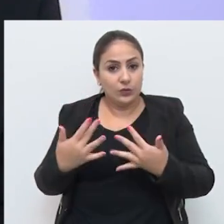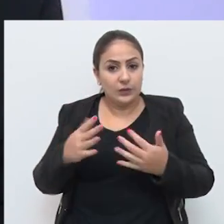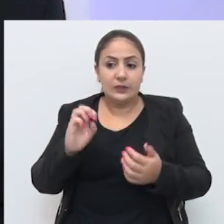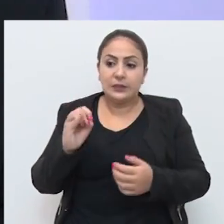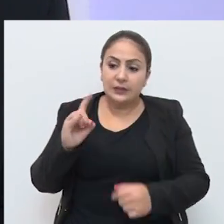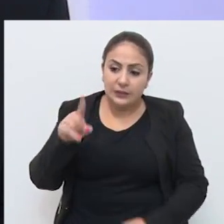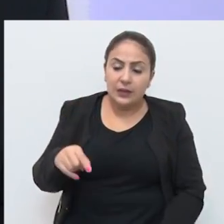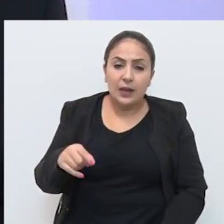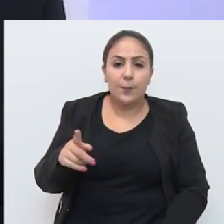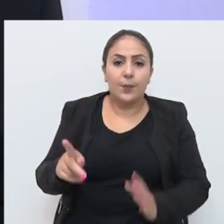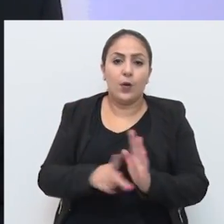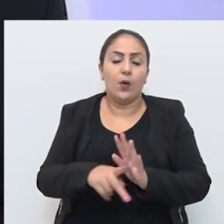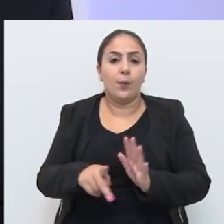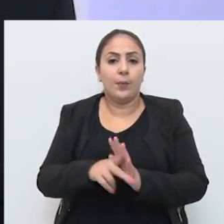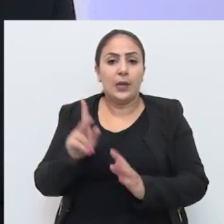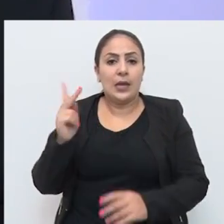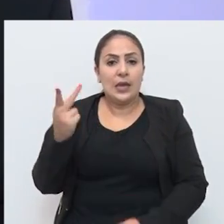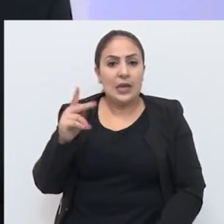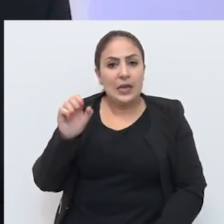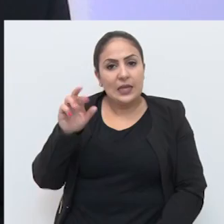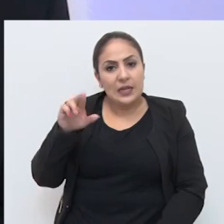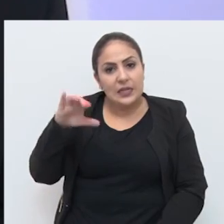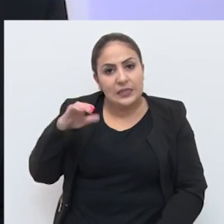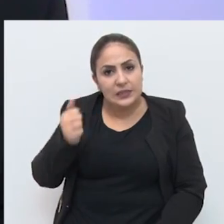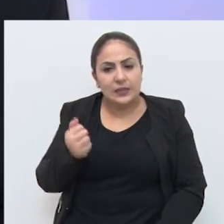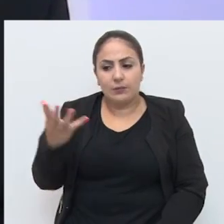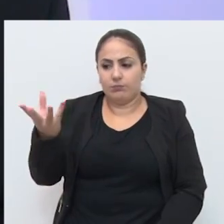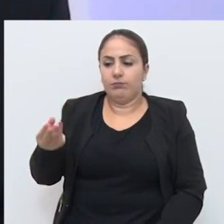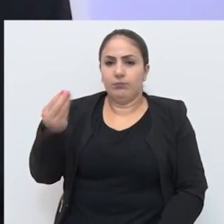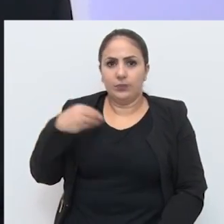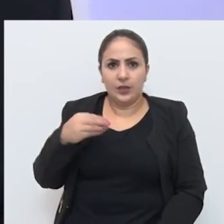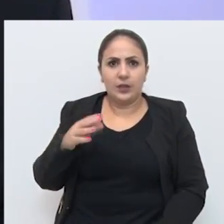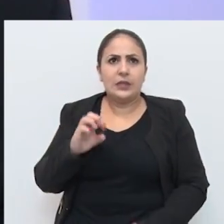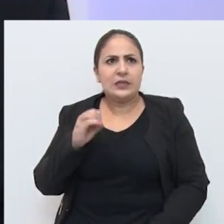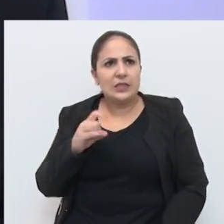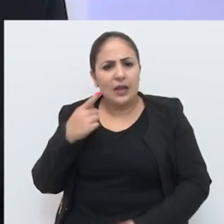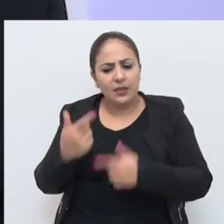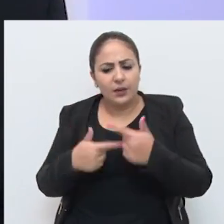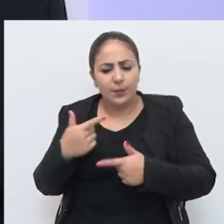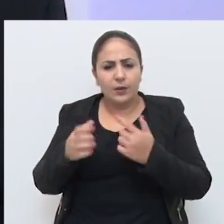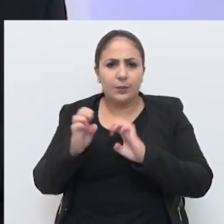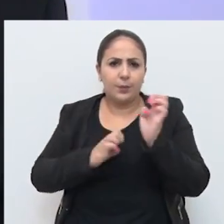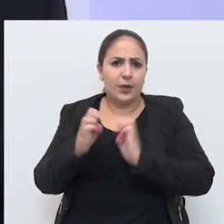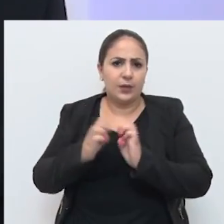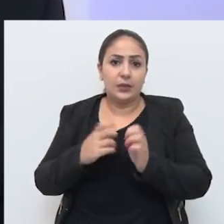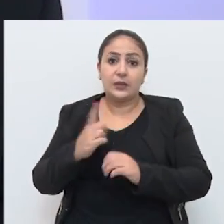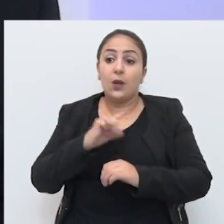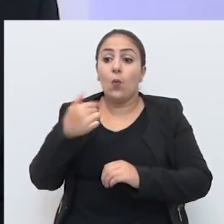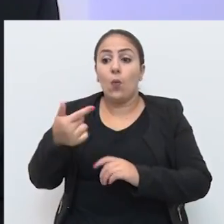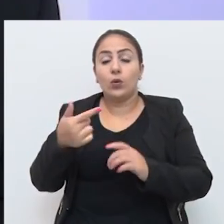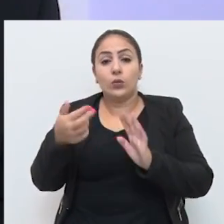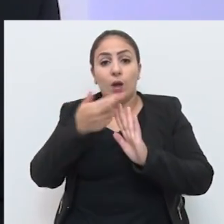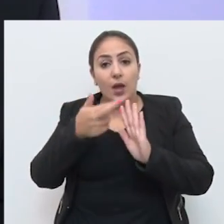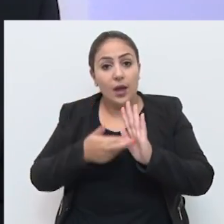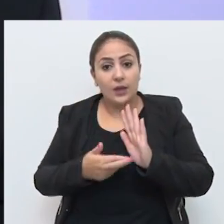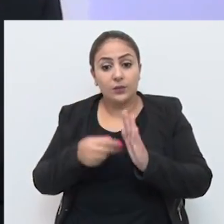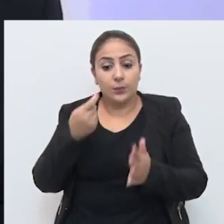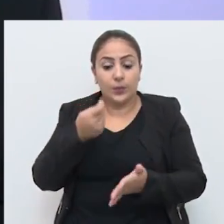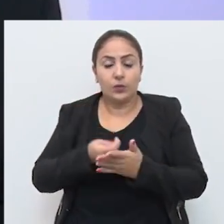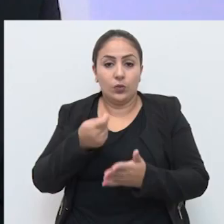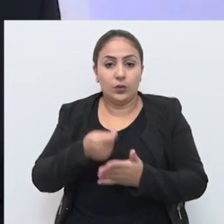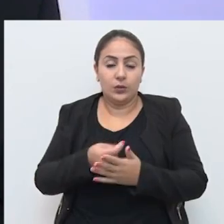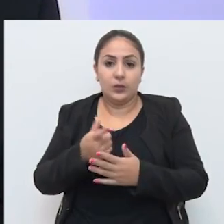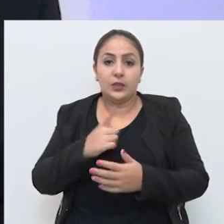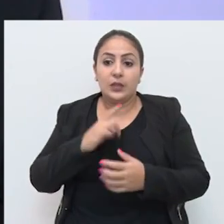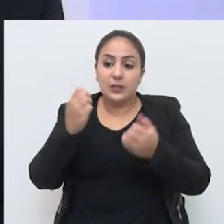isso, seja uma herança que ele recebeu, seja renda de trabalho assalariado, seja propriedade de uma empresa, enfim. Ele vai ter um outro critério de